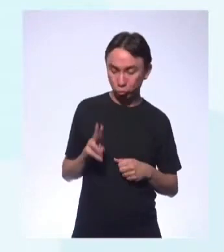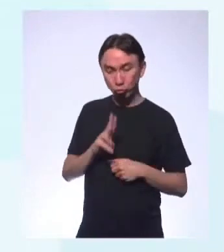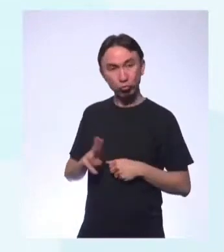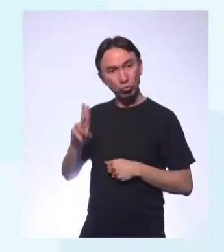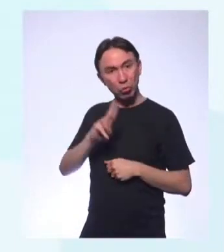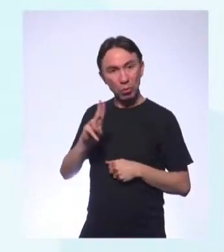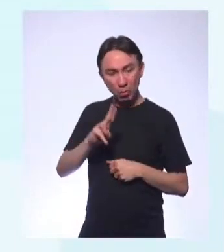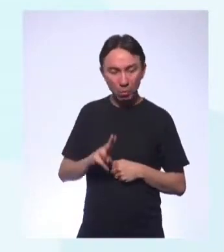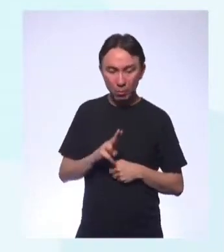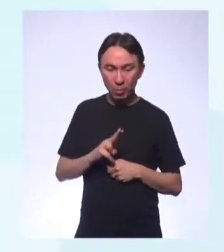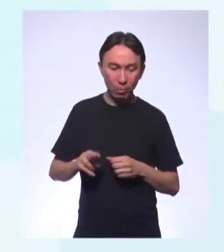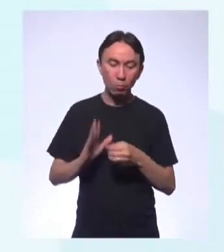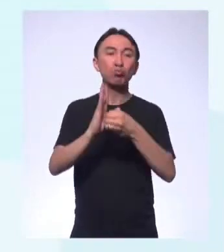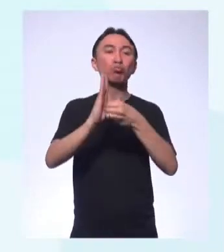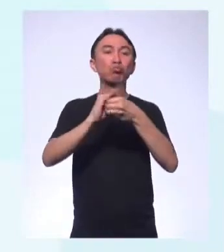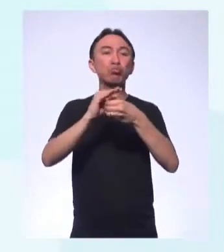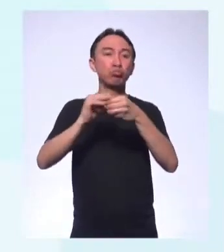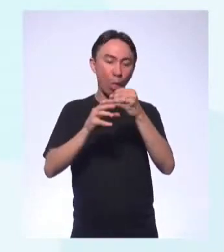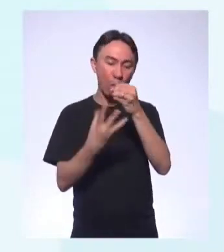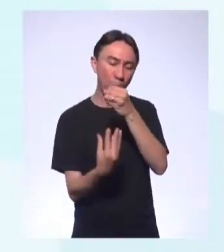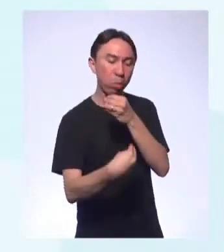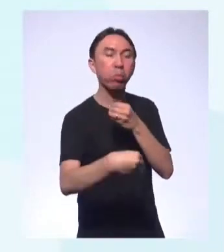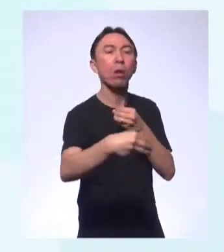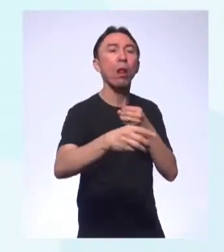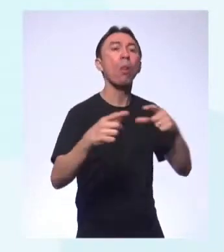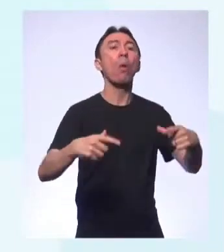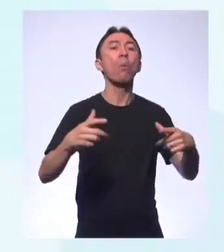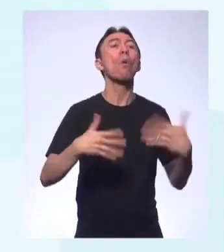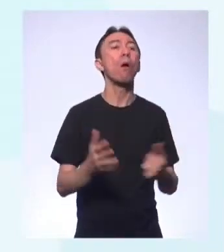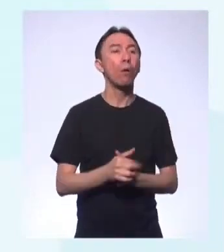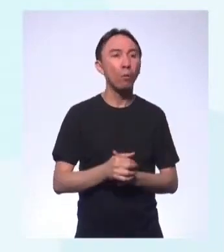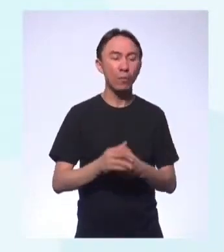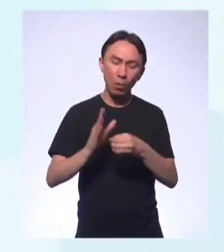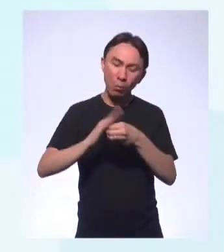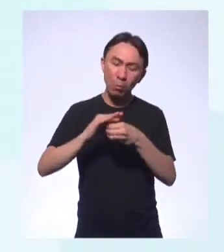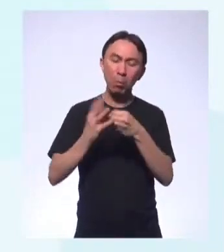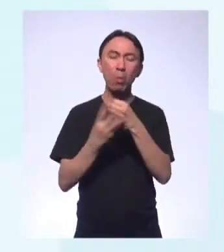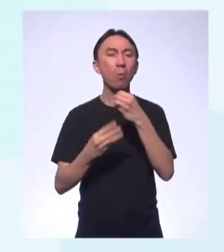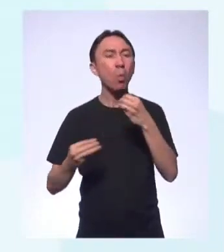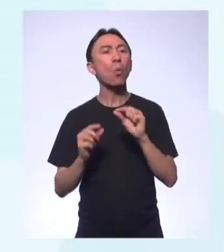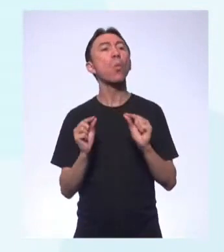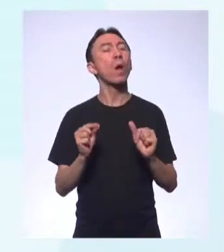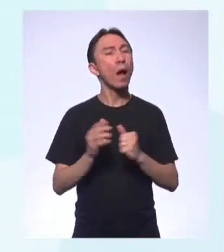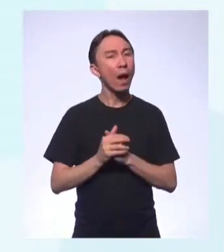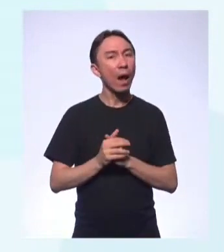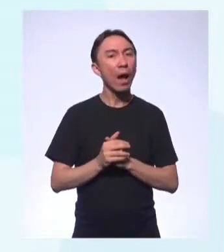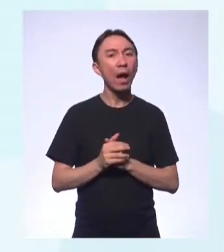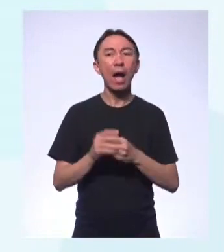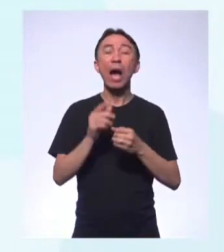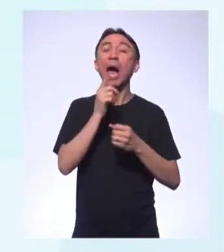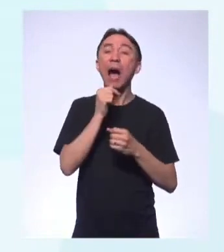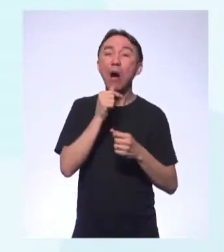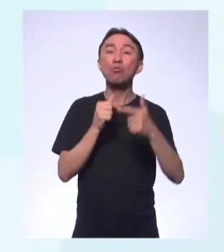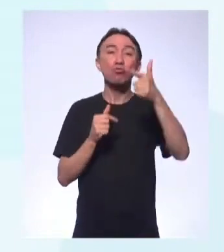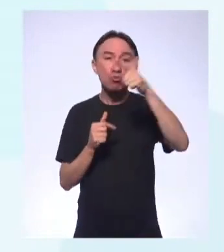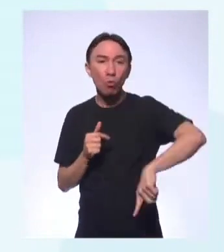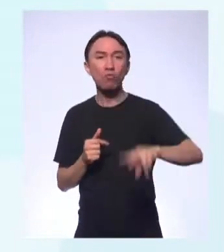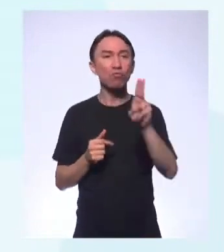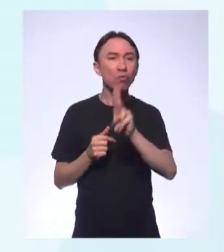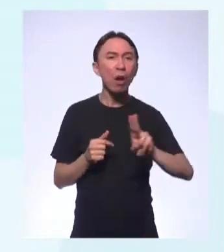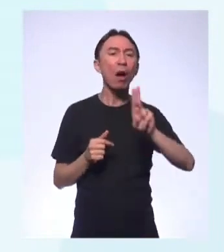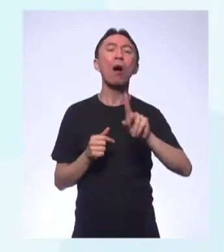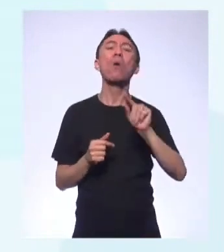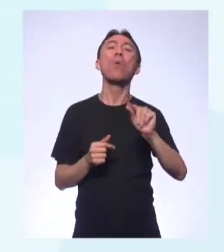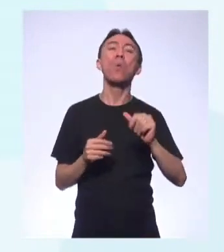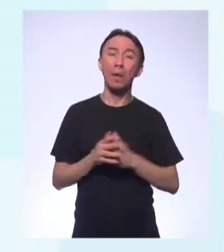O que é esgoto? O que é água reutilizável? Ok? Então aí essas 3 questõezinhas para vocês